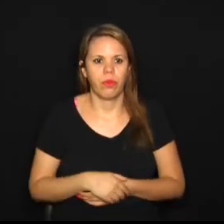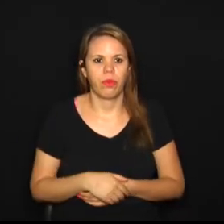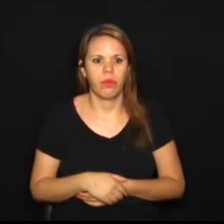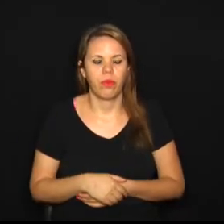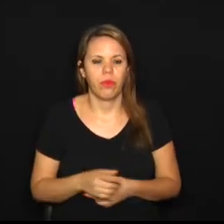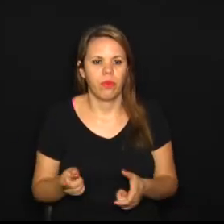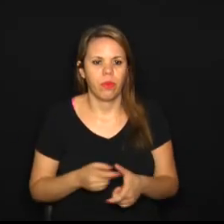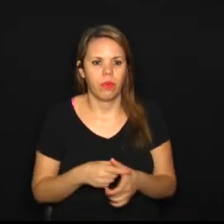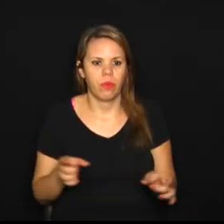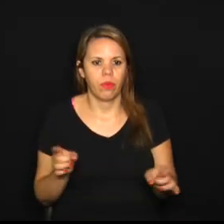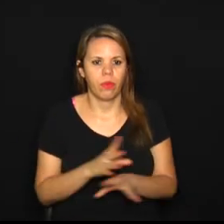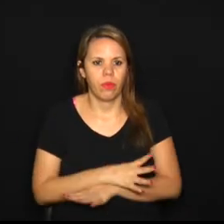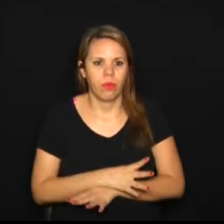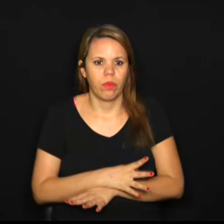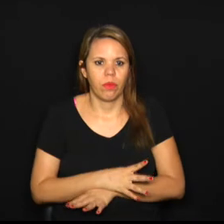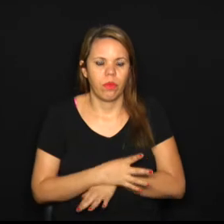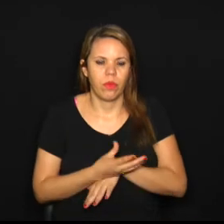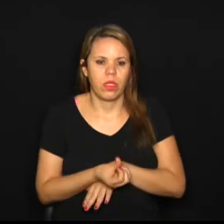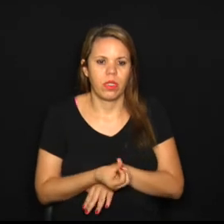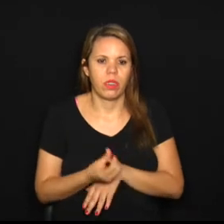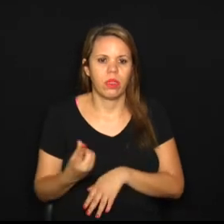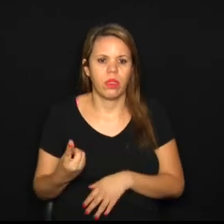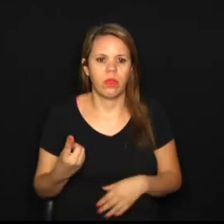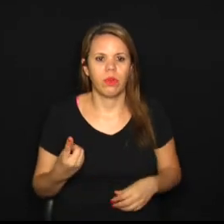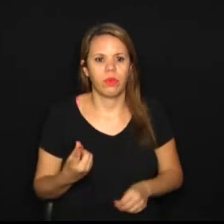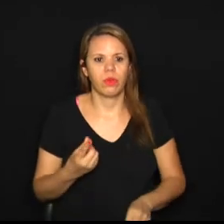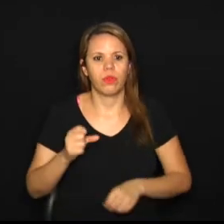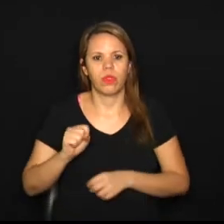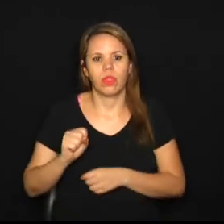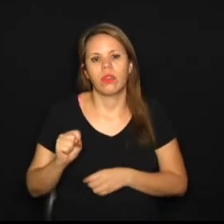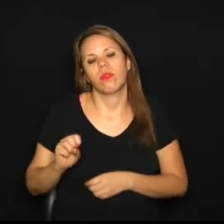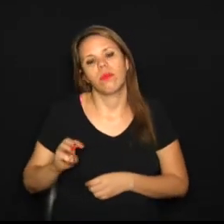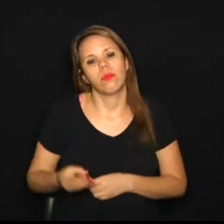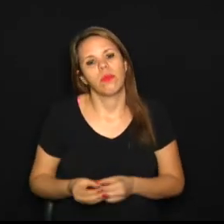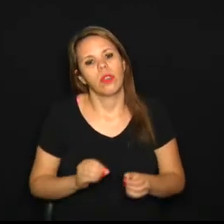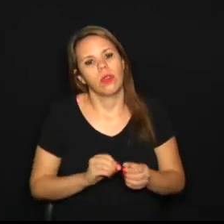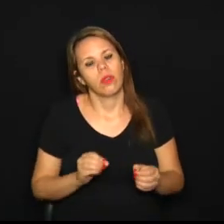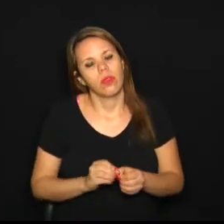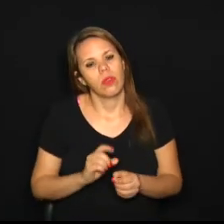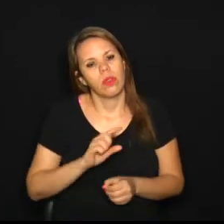dívida, a previsão era de 61.870.000, foram empenhados